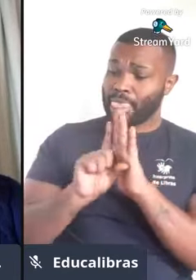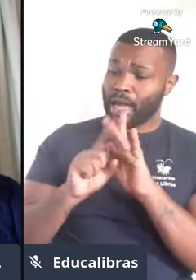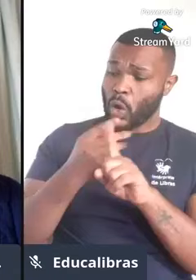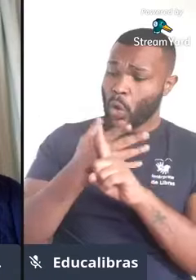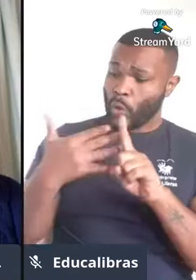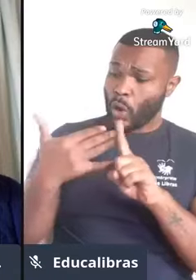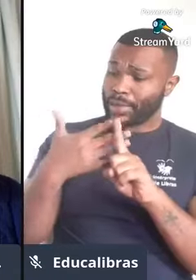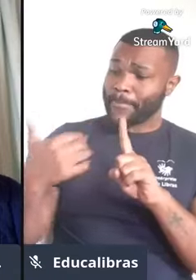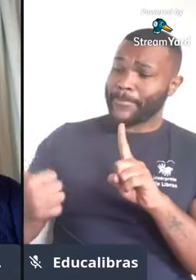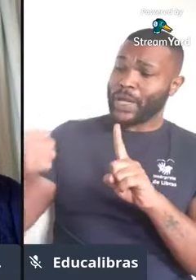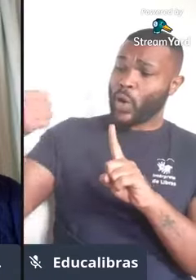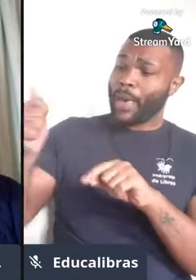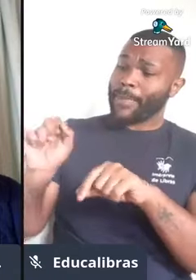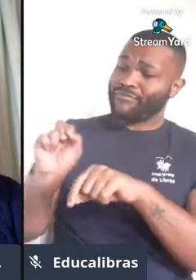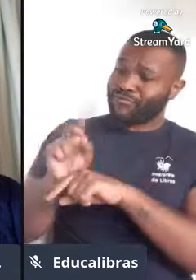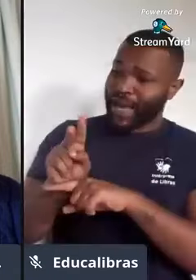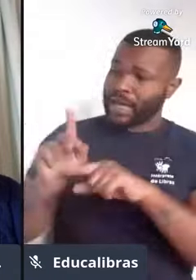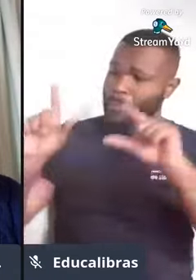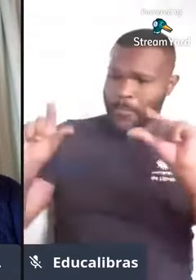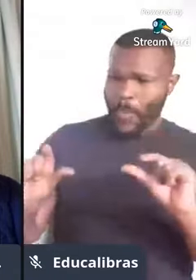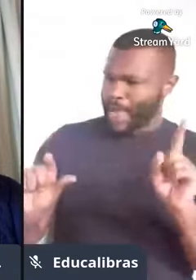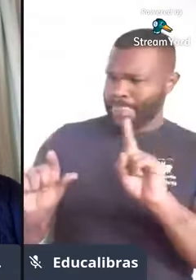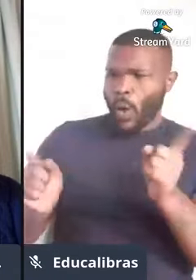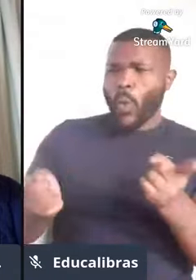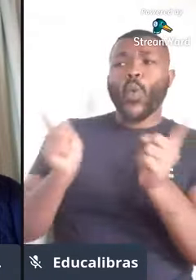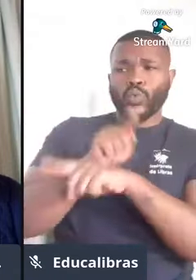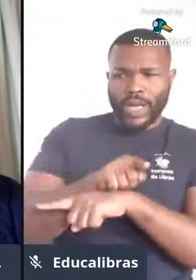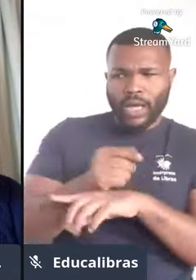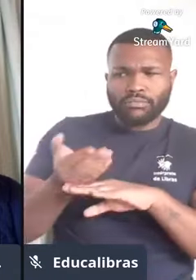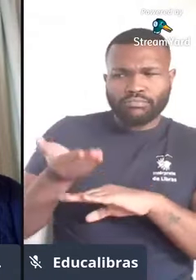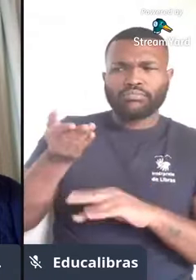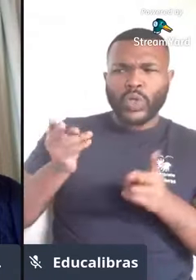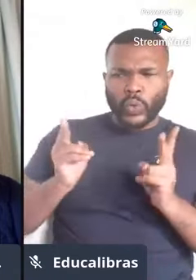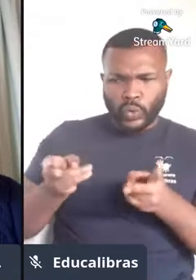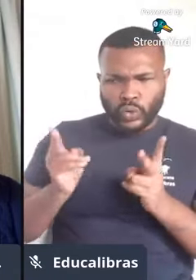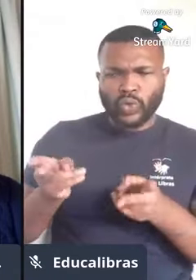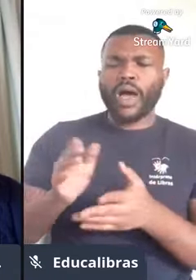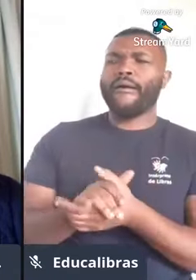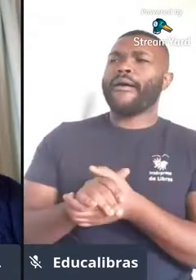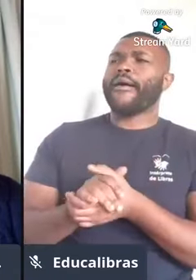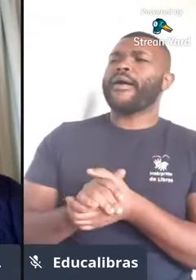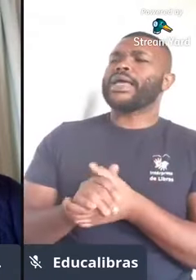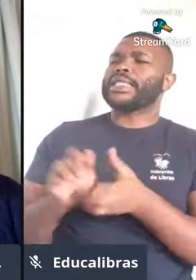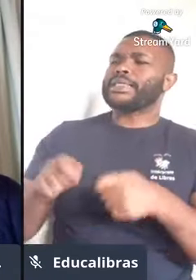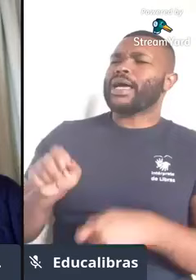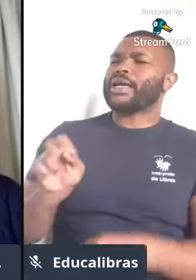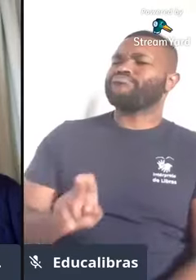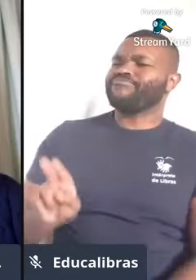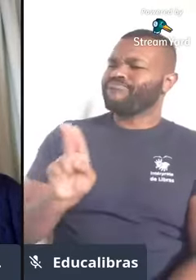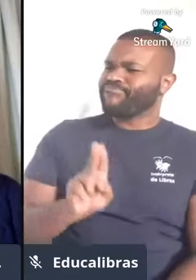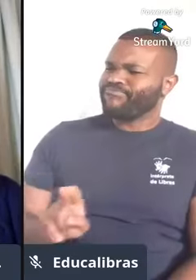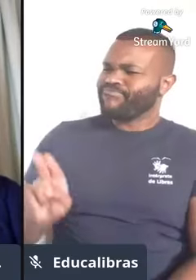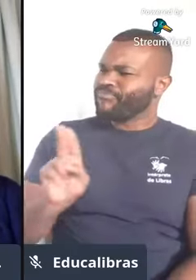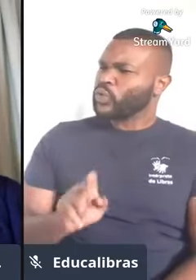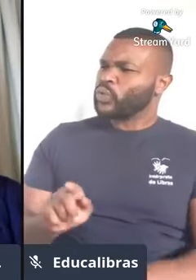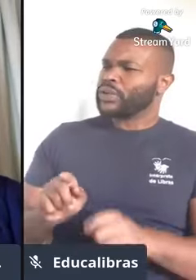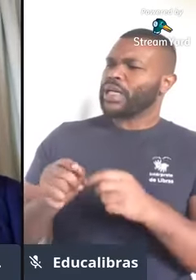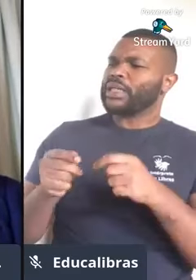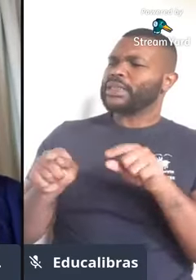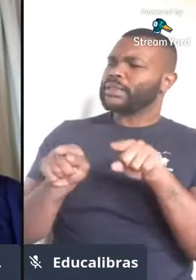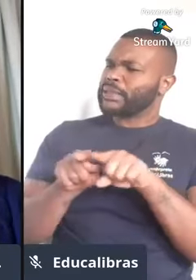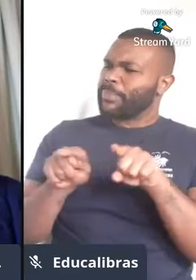esvaziá-la, pelo contrário, lhe dando mais ferramentas, e mais recursos para que ela